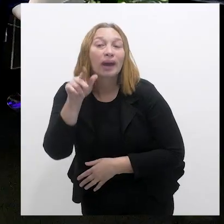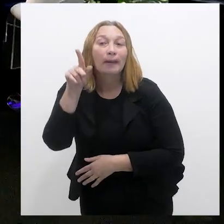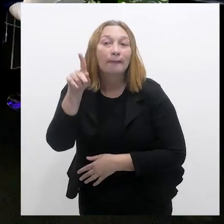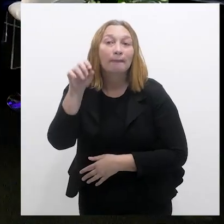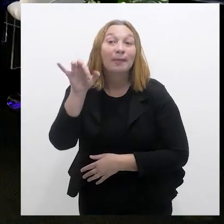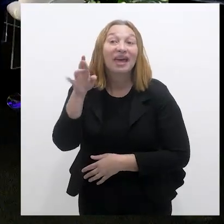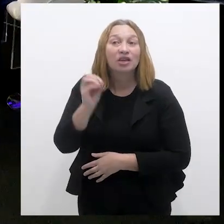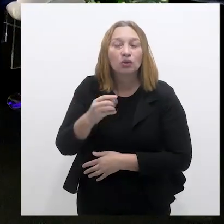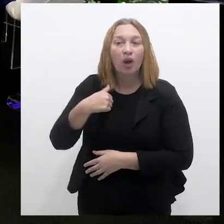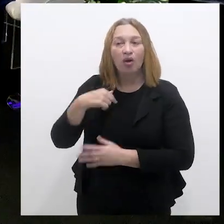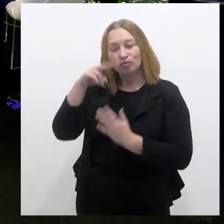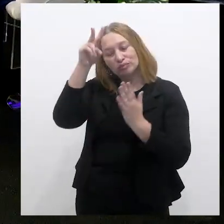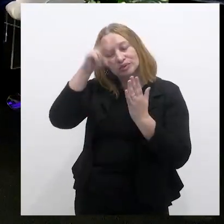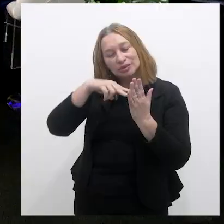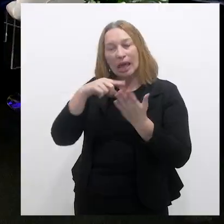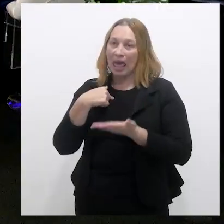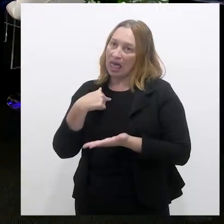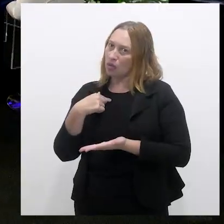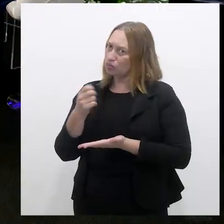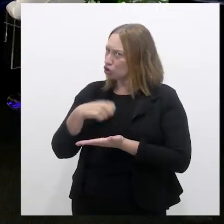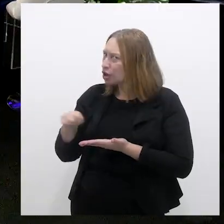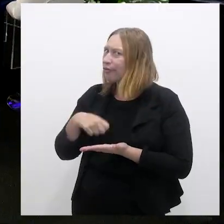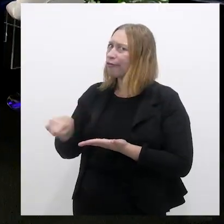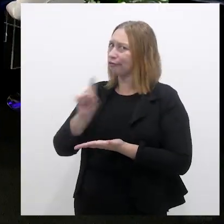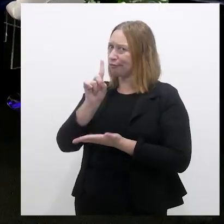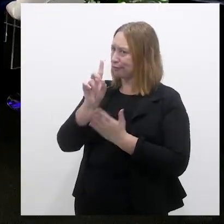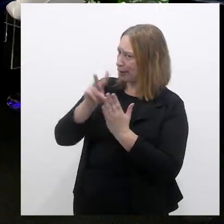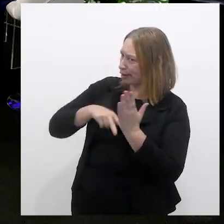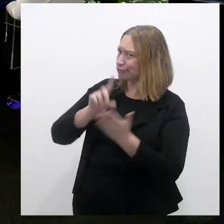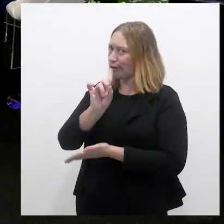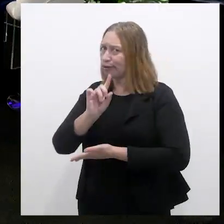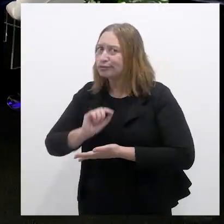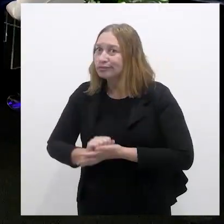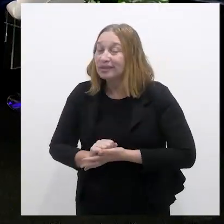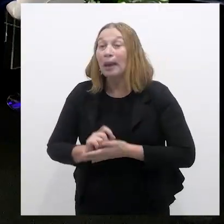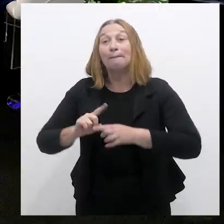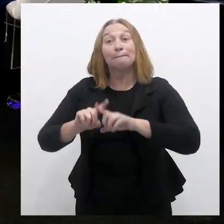O que você anda lendo, Pedro? Olha, eu ando escrevendo.